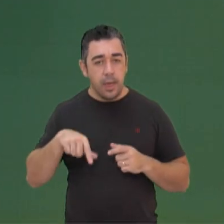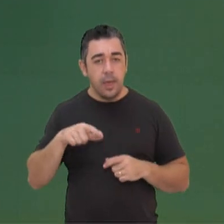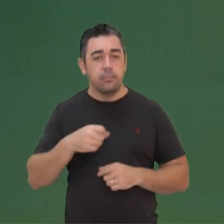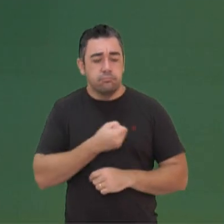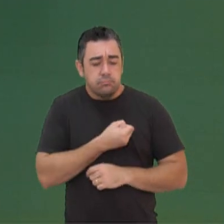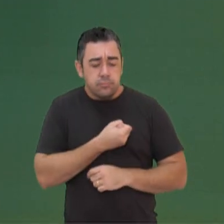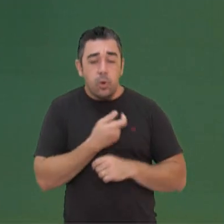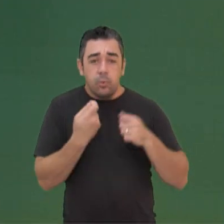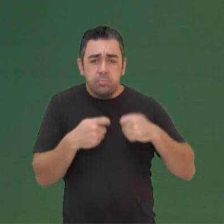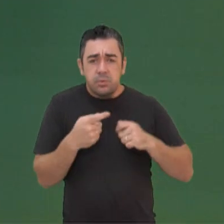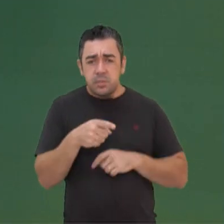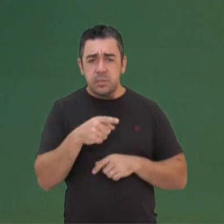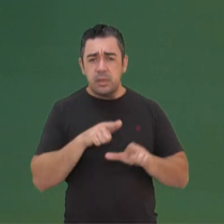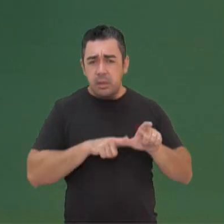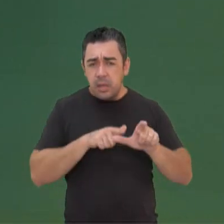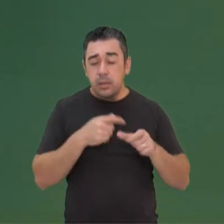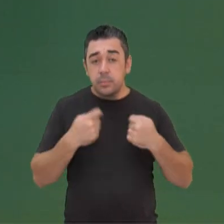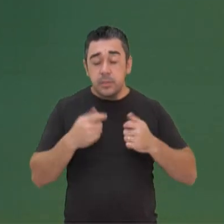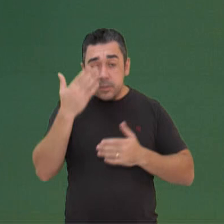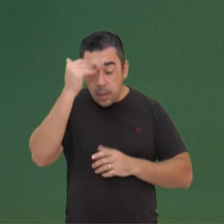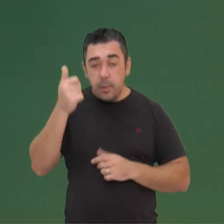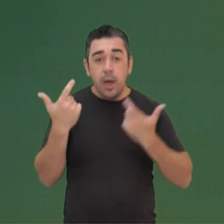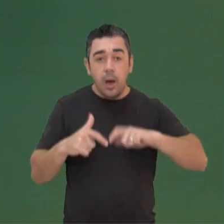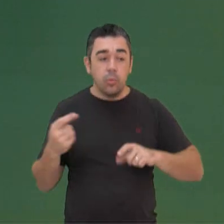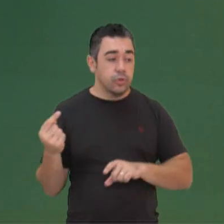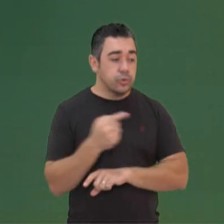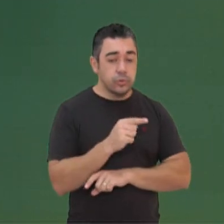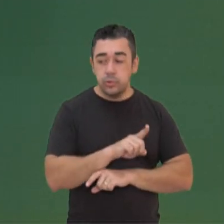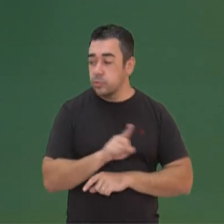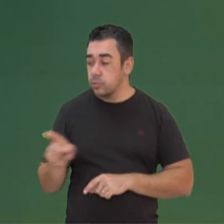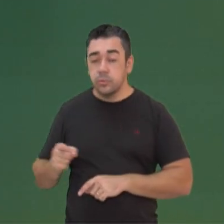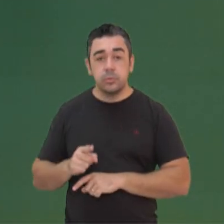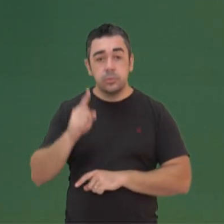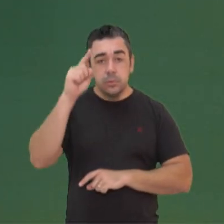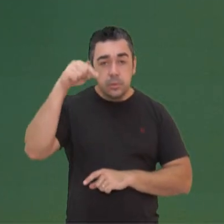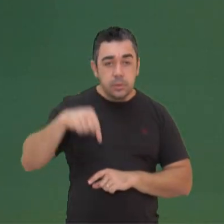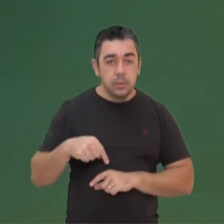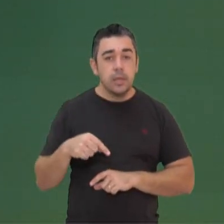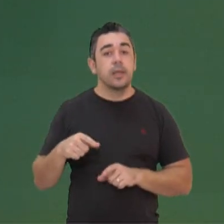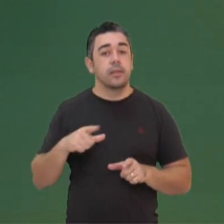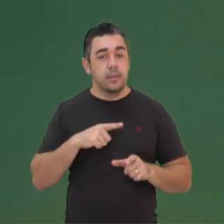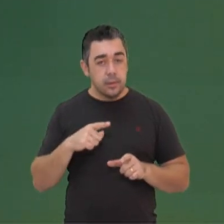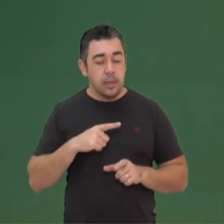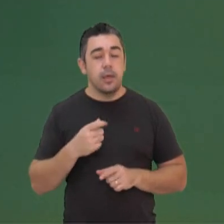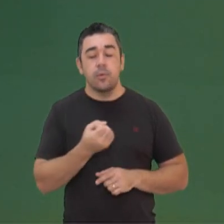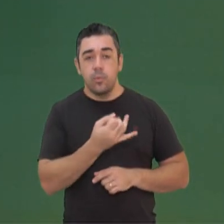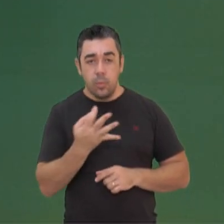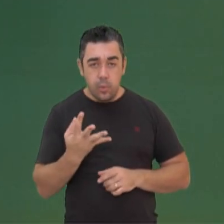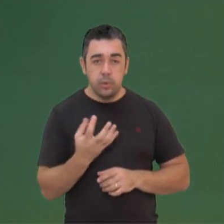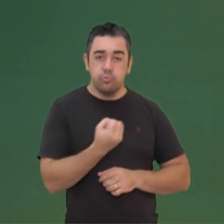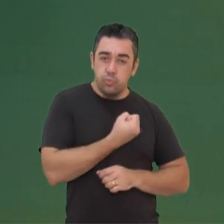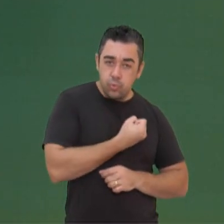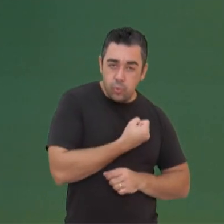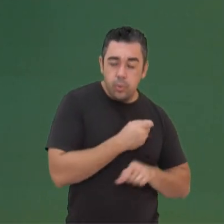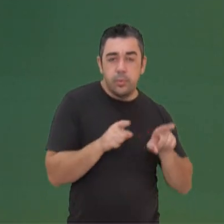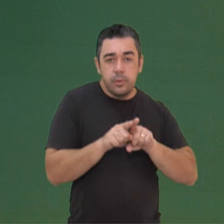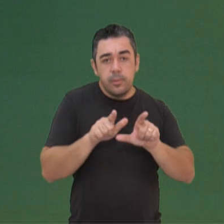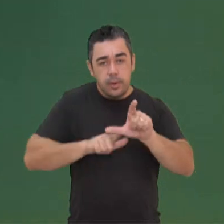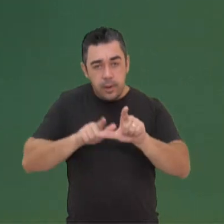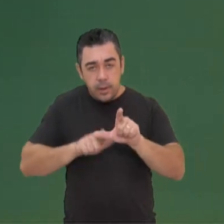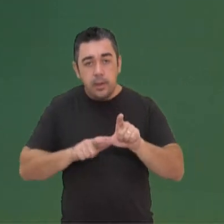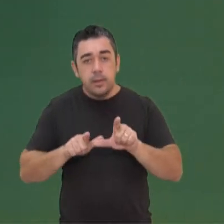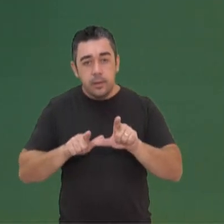que necessitam de uma orientação. Então, além de um valor e de uma unidade, a grandeza